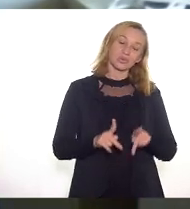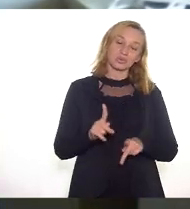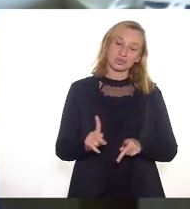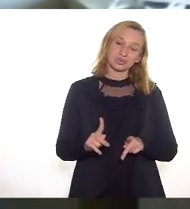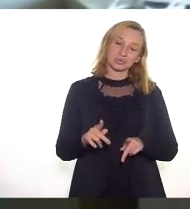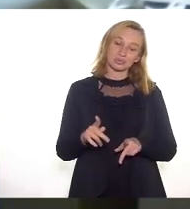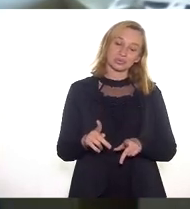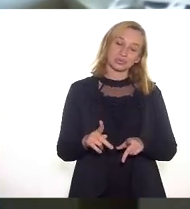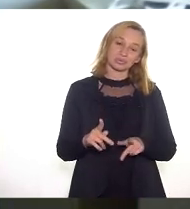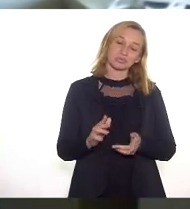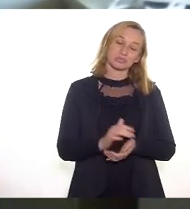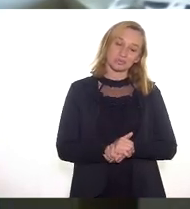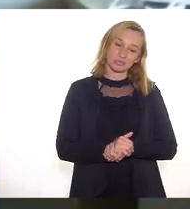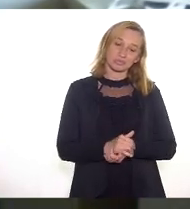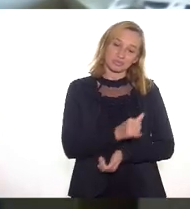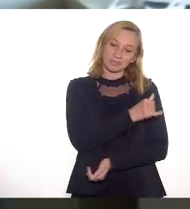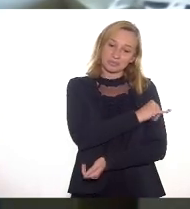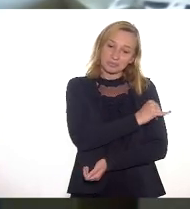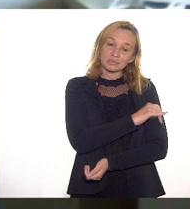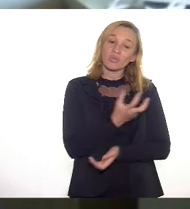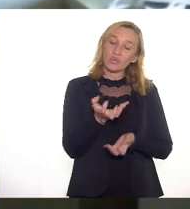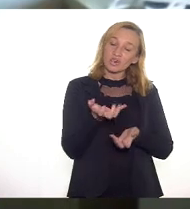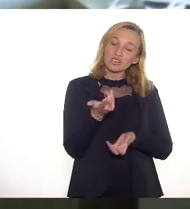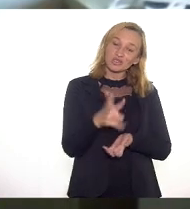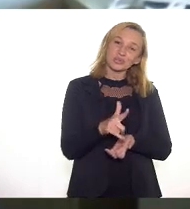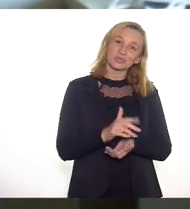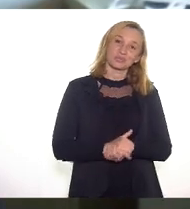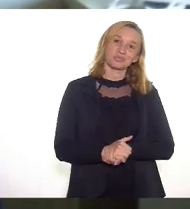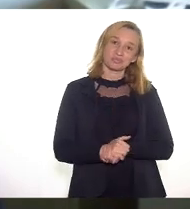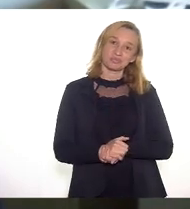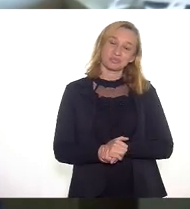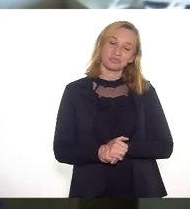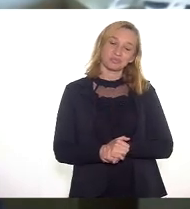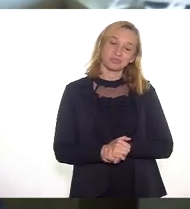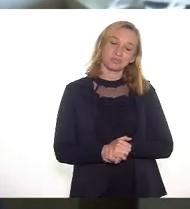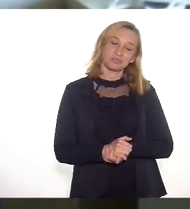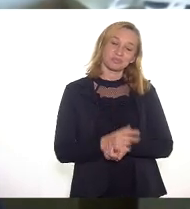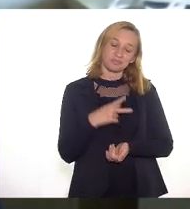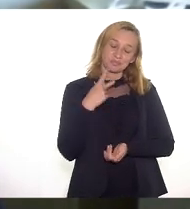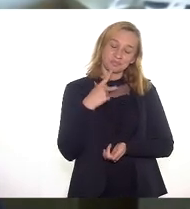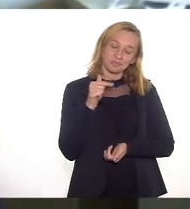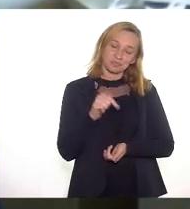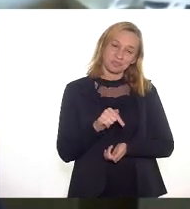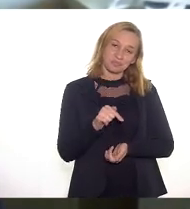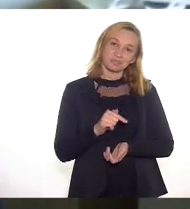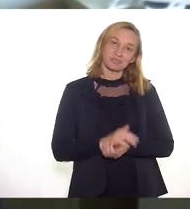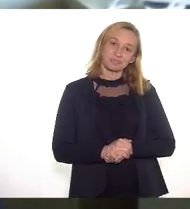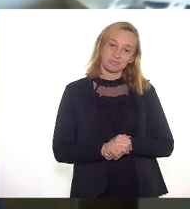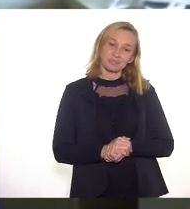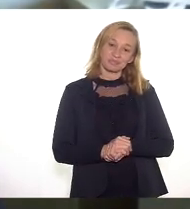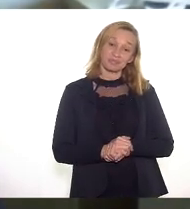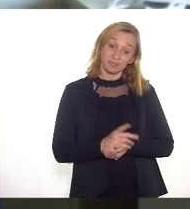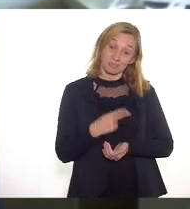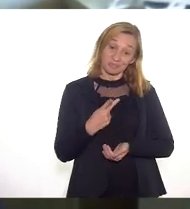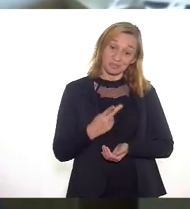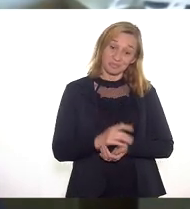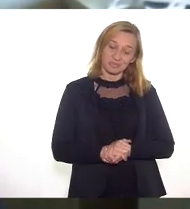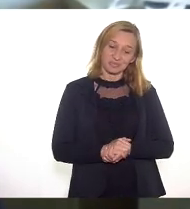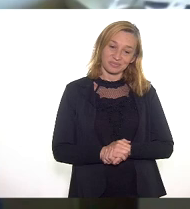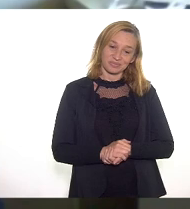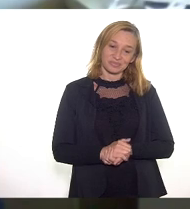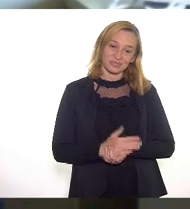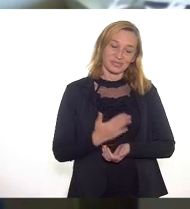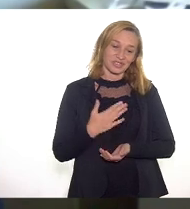fluminense. Eu queria, mais uma vez, trazer aqui e fazer as